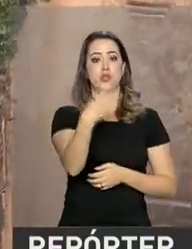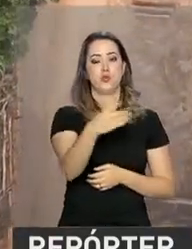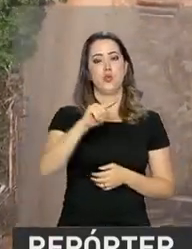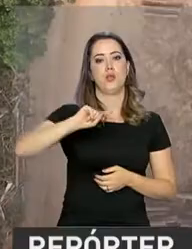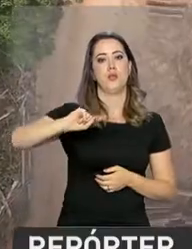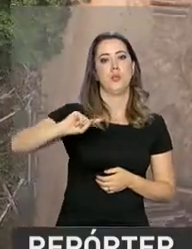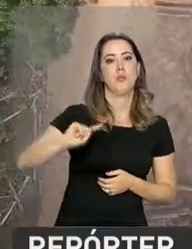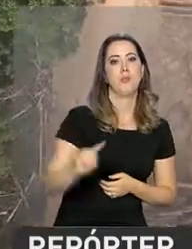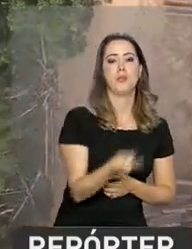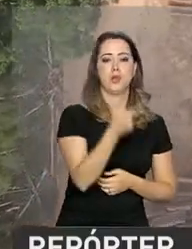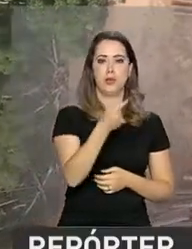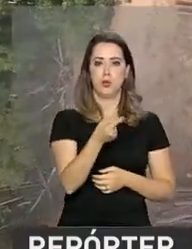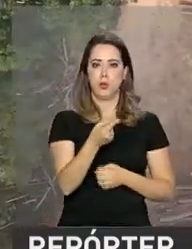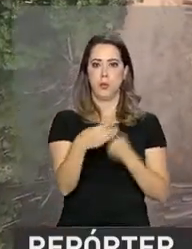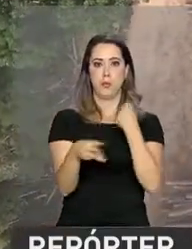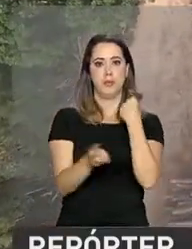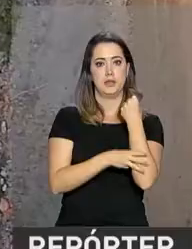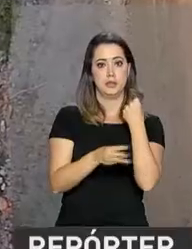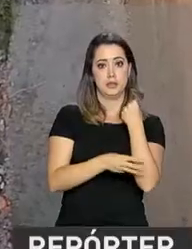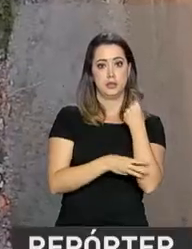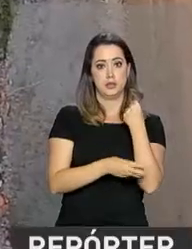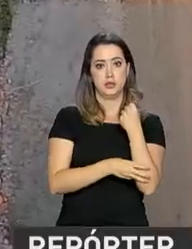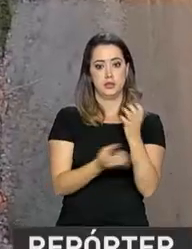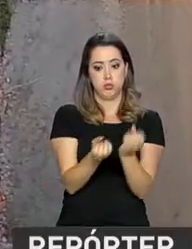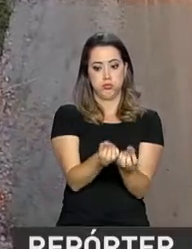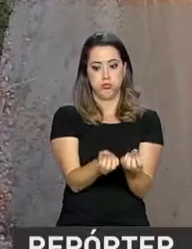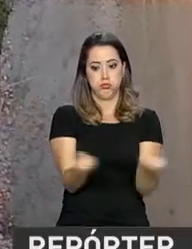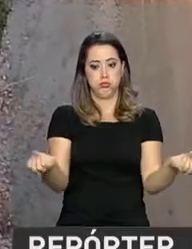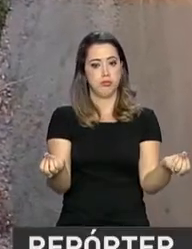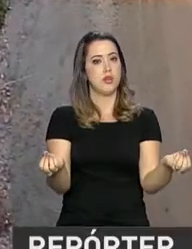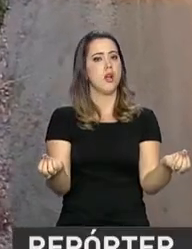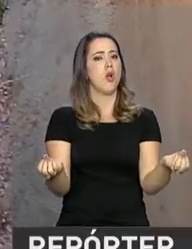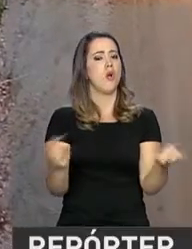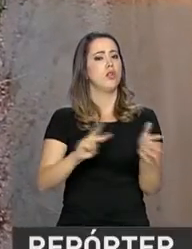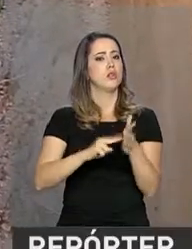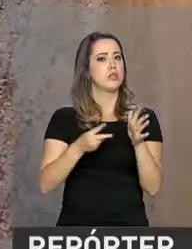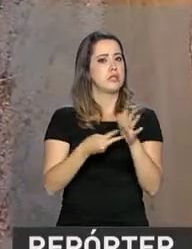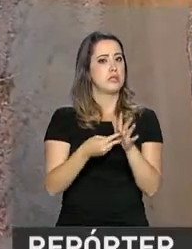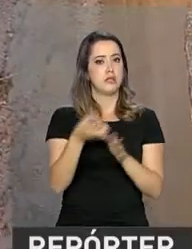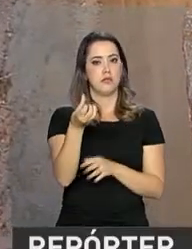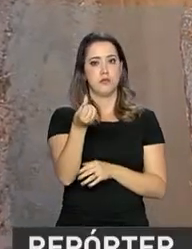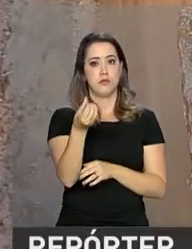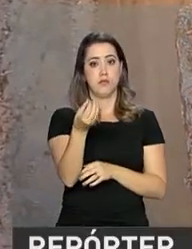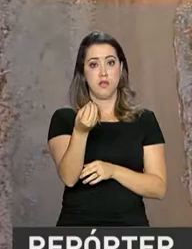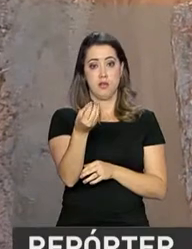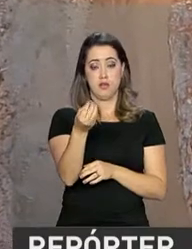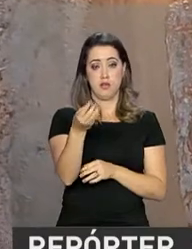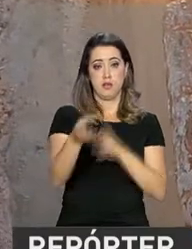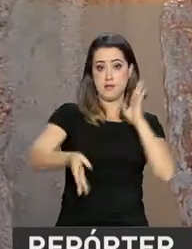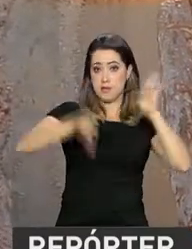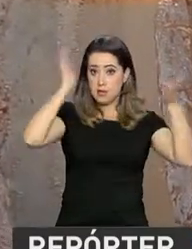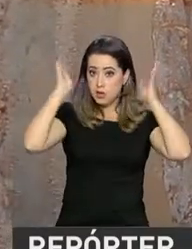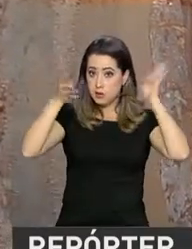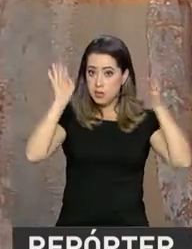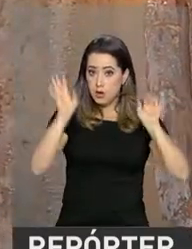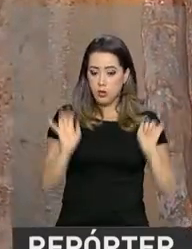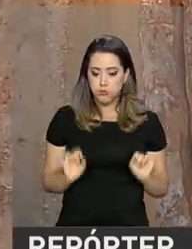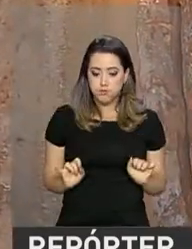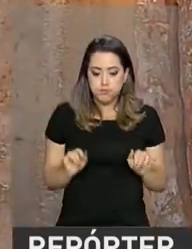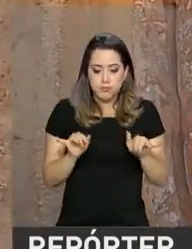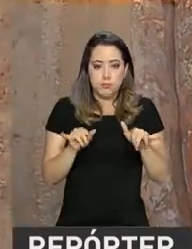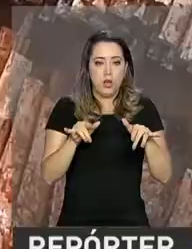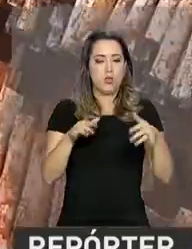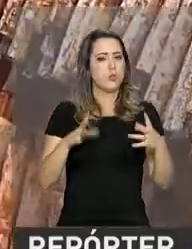metros cúbicos de madeira em tora isso equivale a 600 carretas de madeira em nós fizemos um